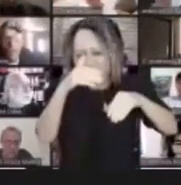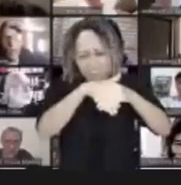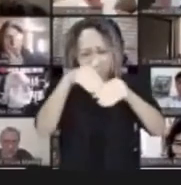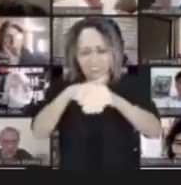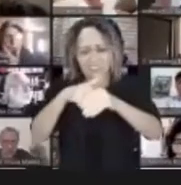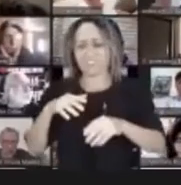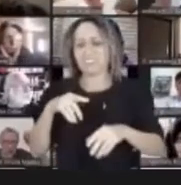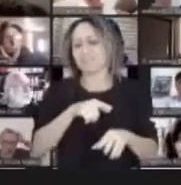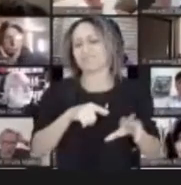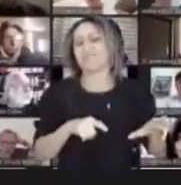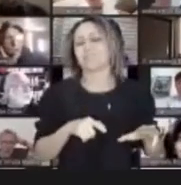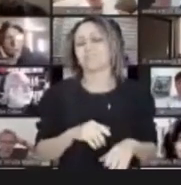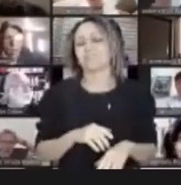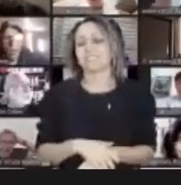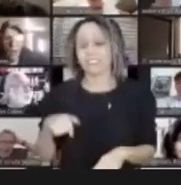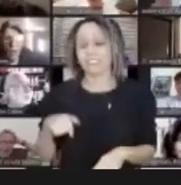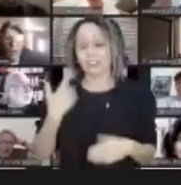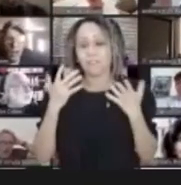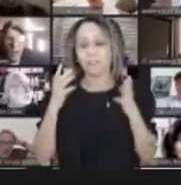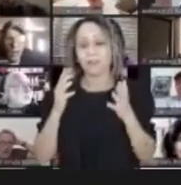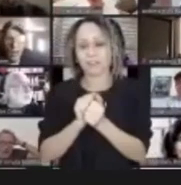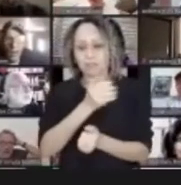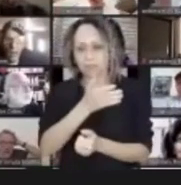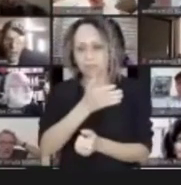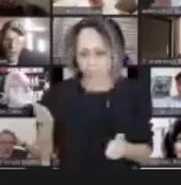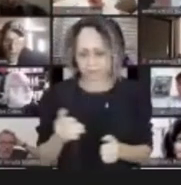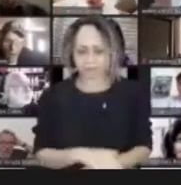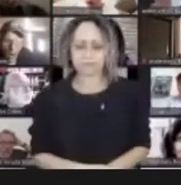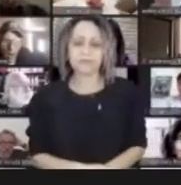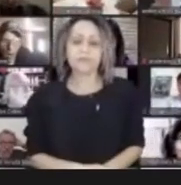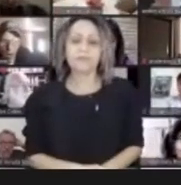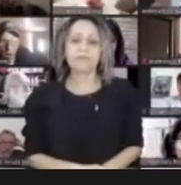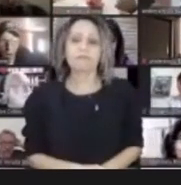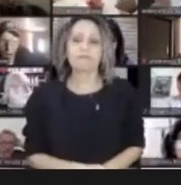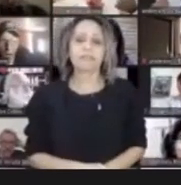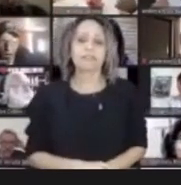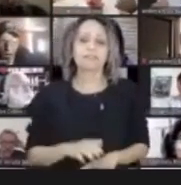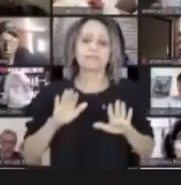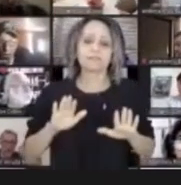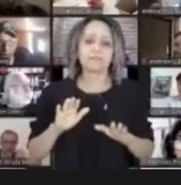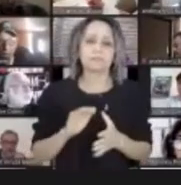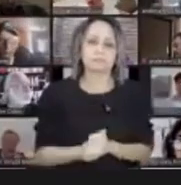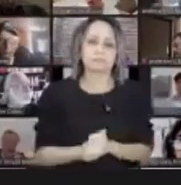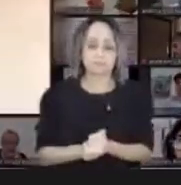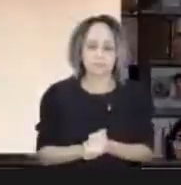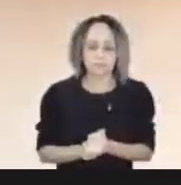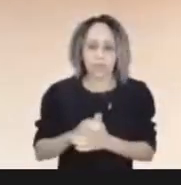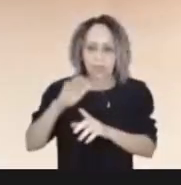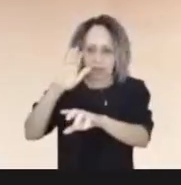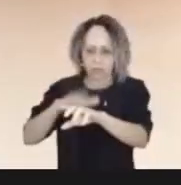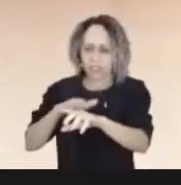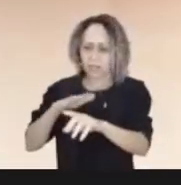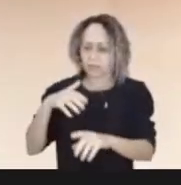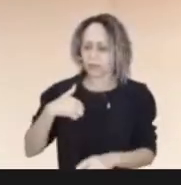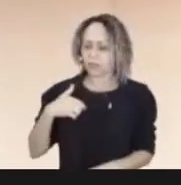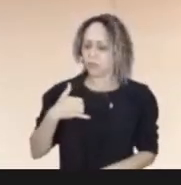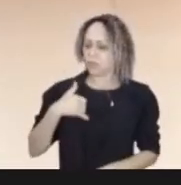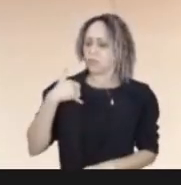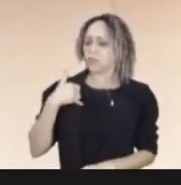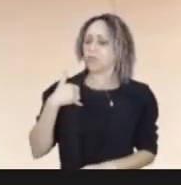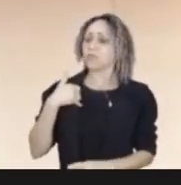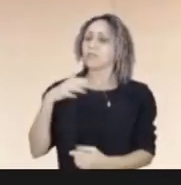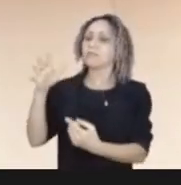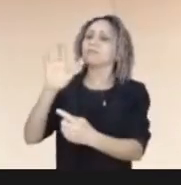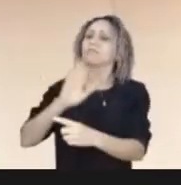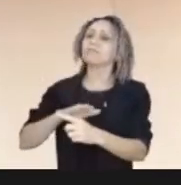Muito obrigado, ministro Lupe. Eu rapidamente quero chamar, e é com muito orgulho mesmo, eu chamo a nossa querida senadora